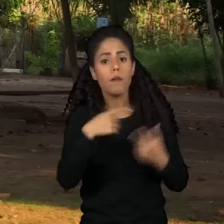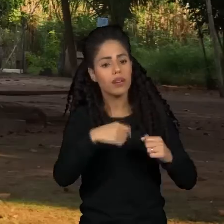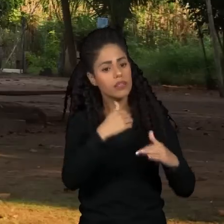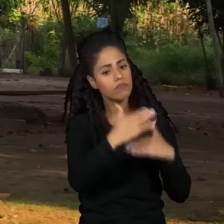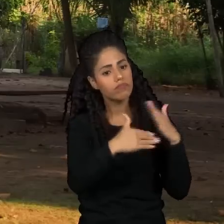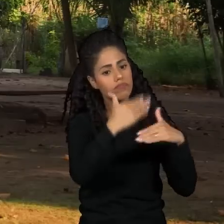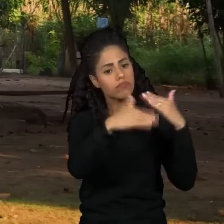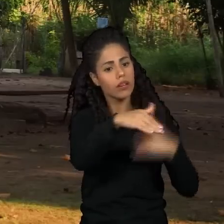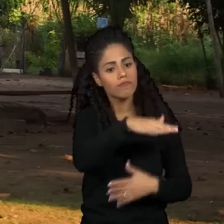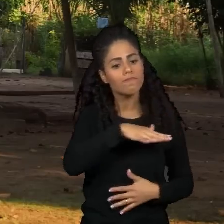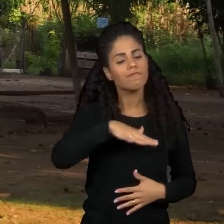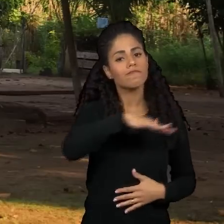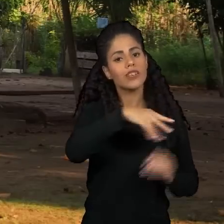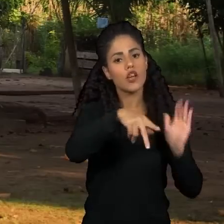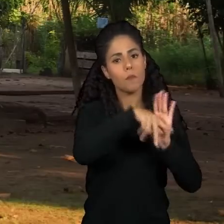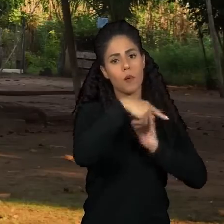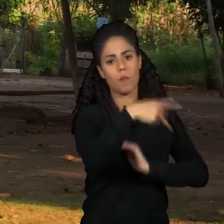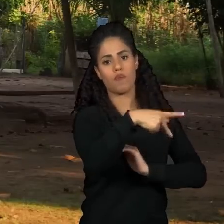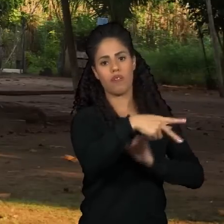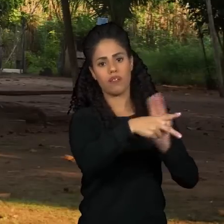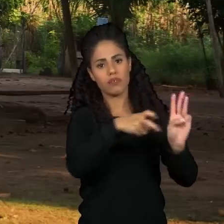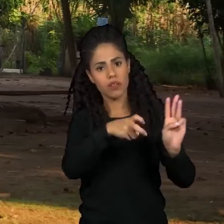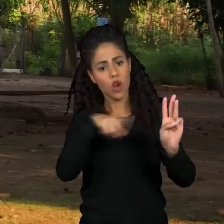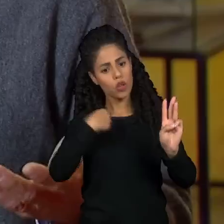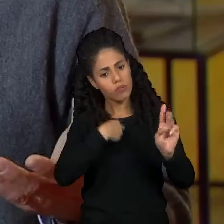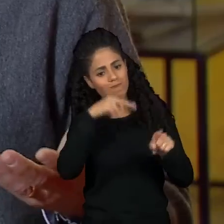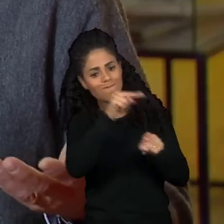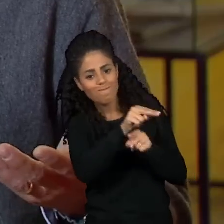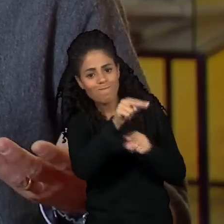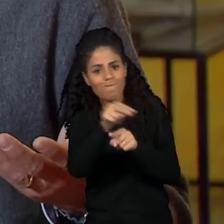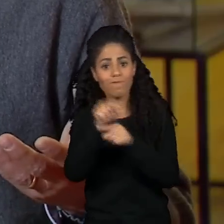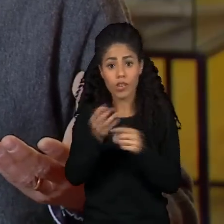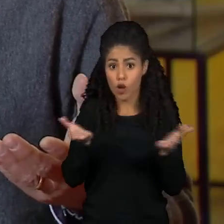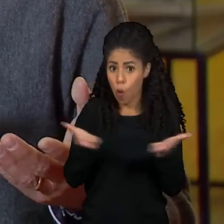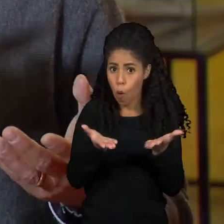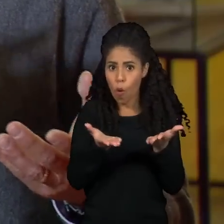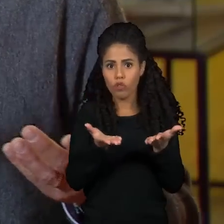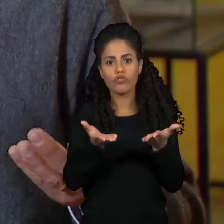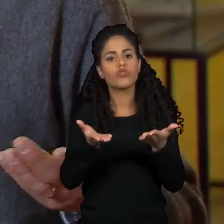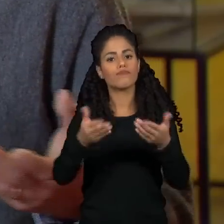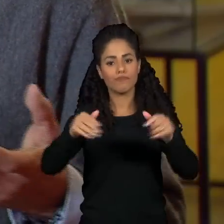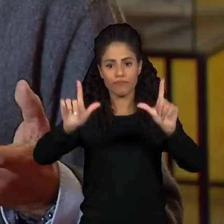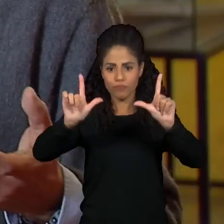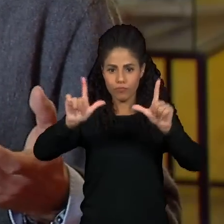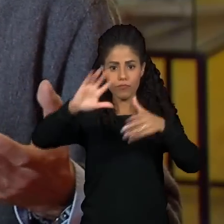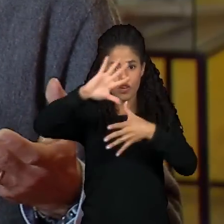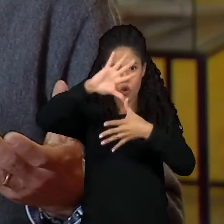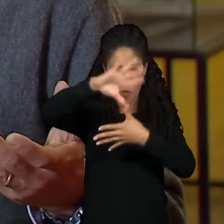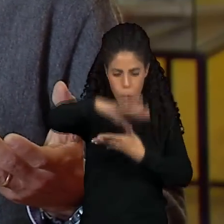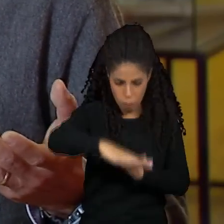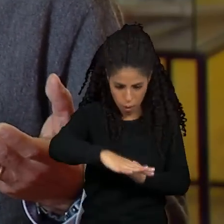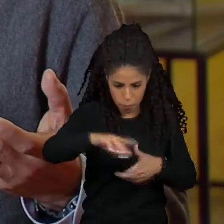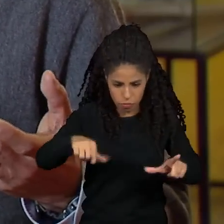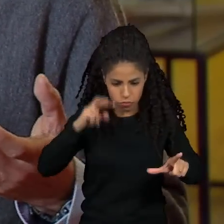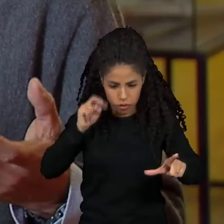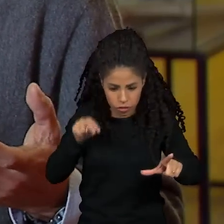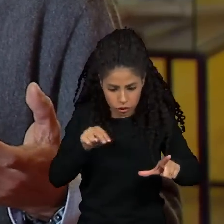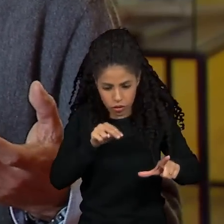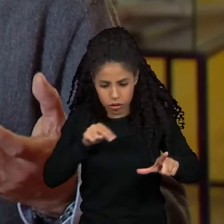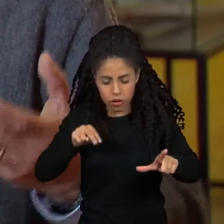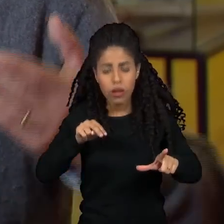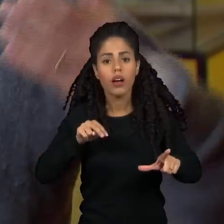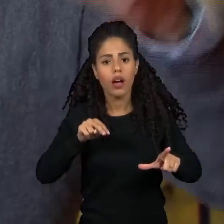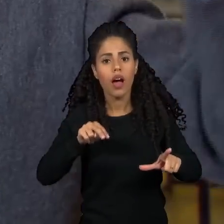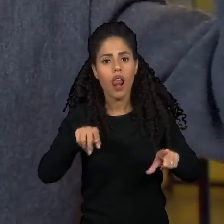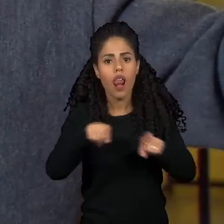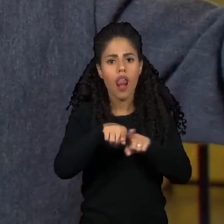evolução com aquele ambiente, e não aquilo que a gente queria preservar. Se a gente olhar para o mapa da Amazônia hoje, na região do Arco do Desmatamento, que vai desde o leste do